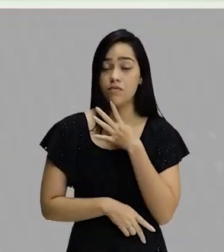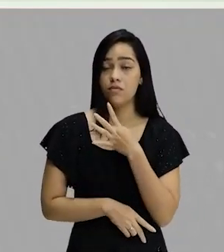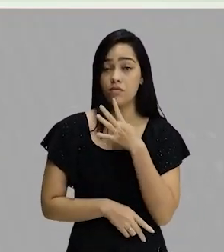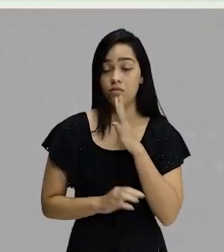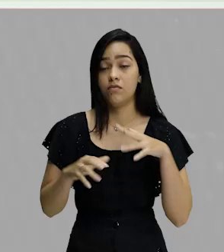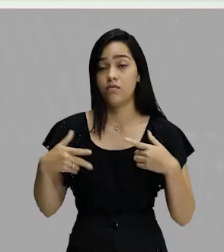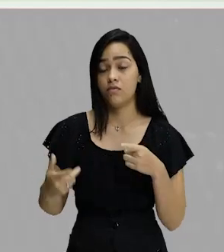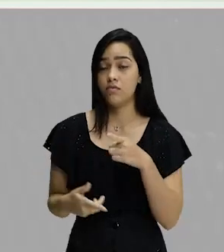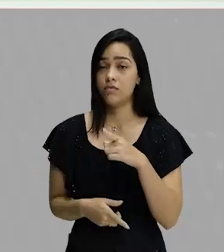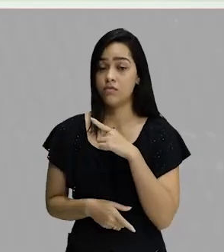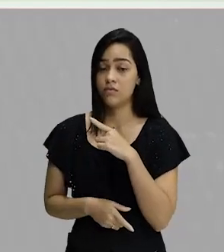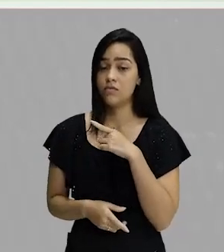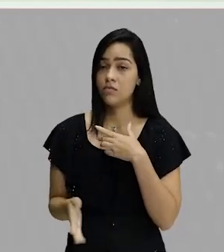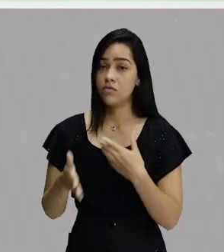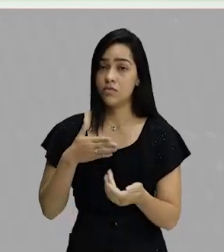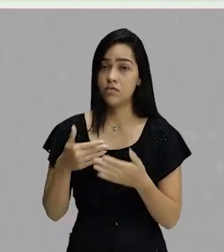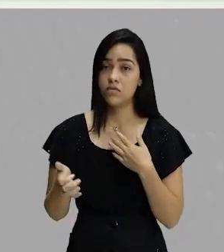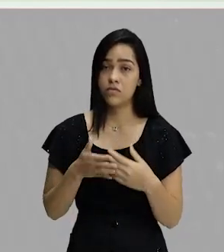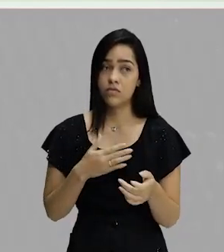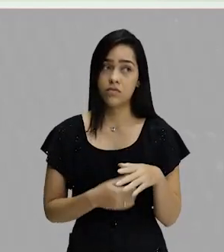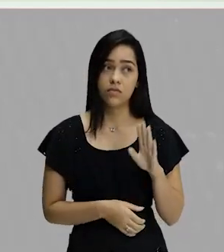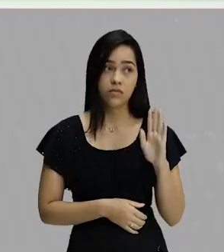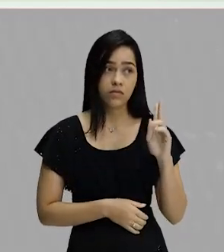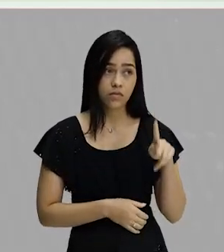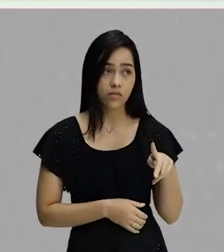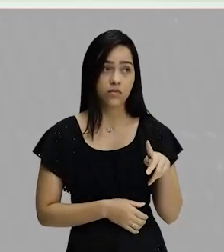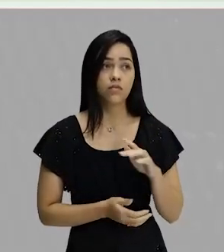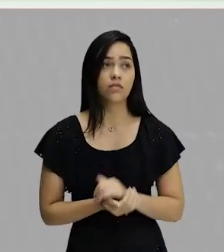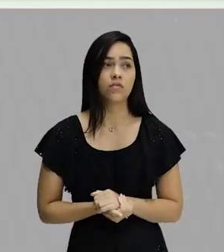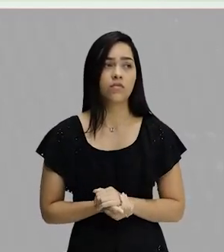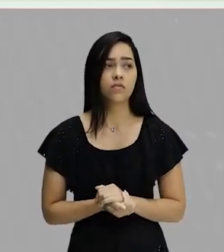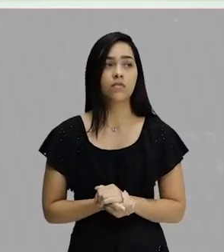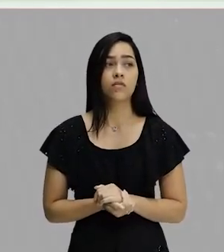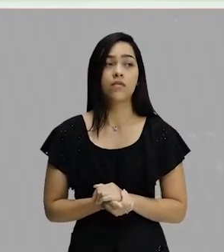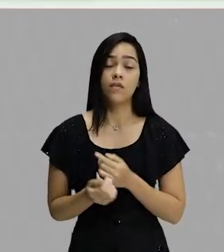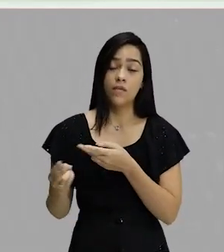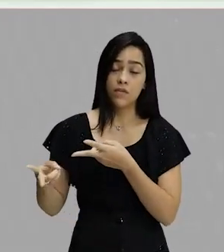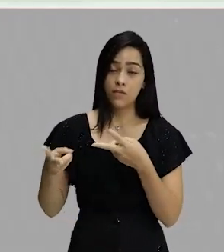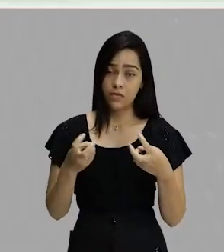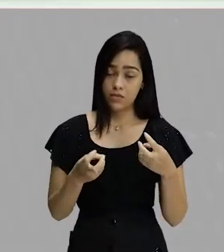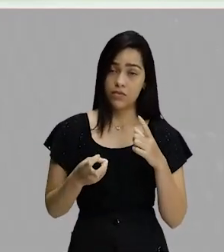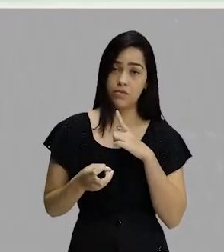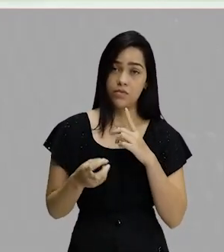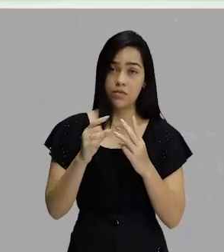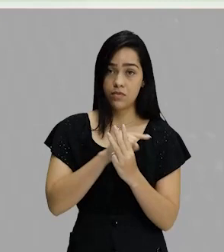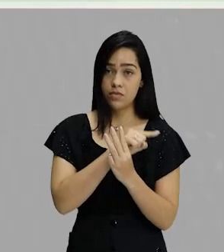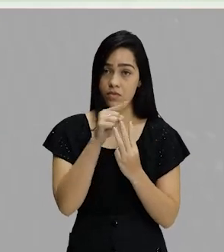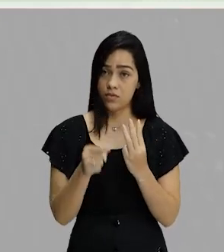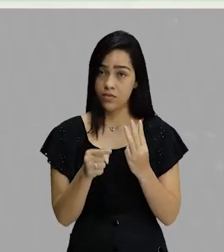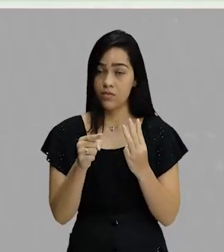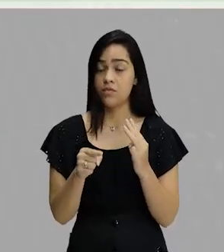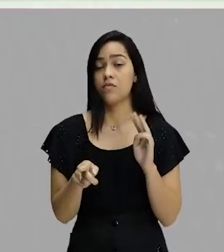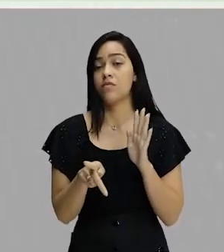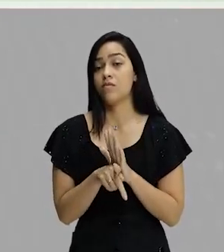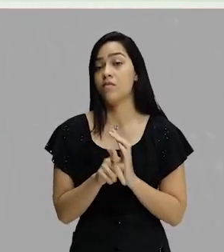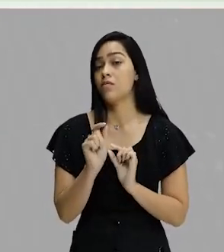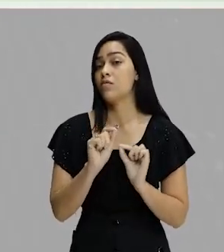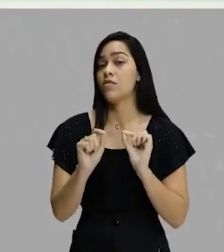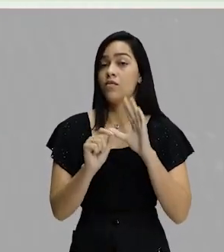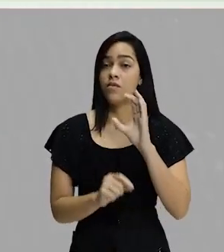e você tem um ponto qualquer P. Tá? Perceba que esses 3 pontos aqui, eles são